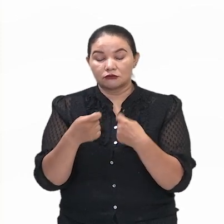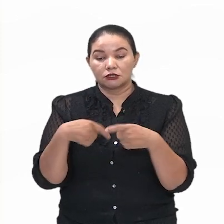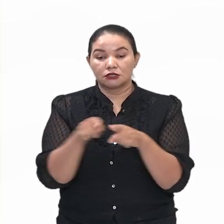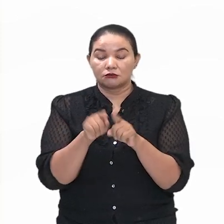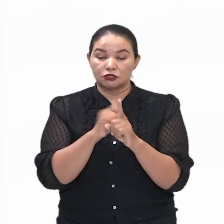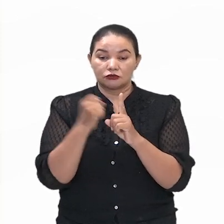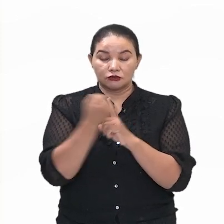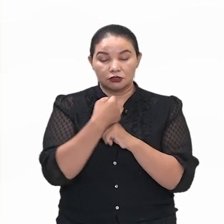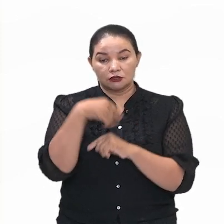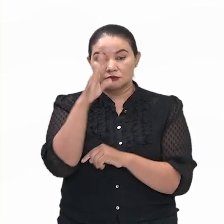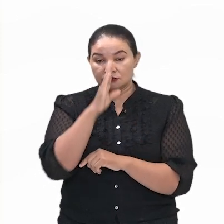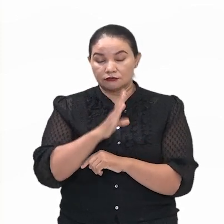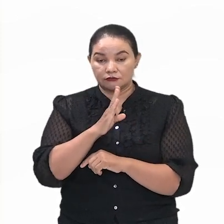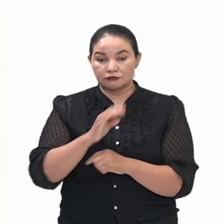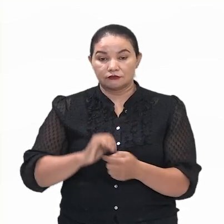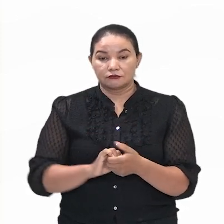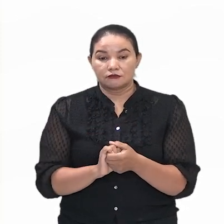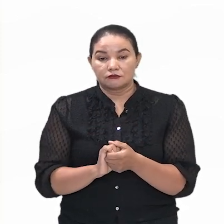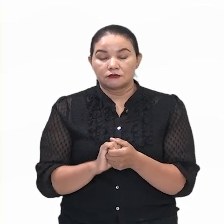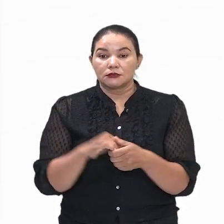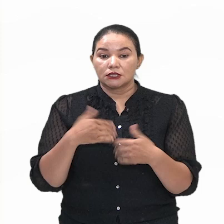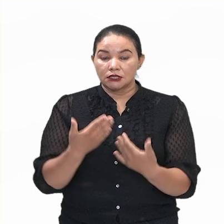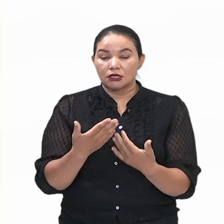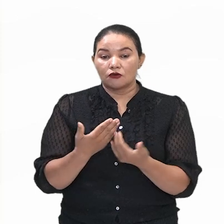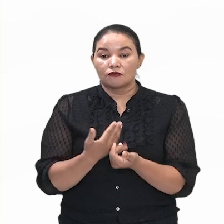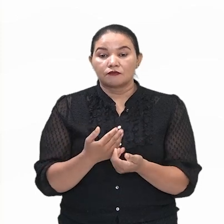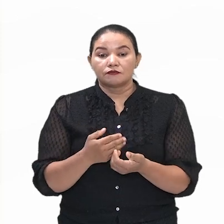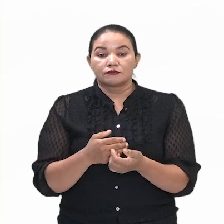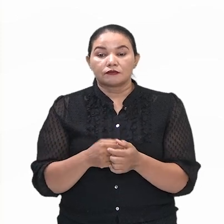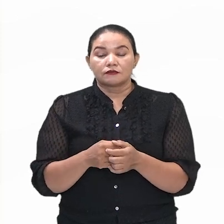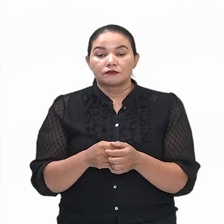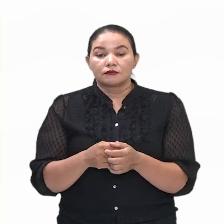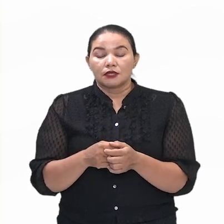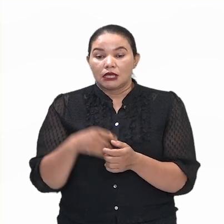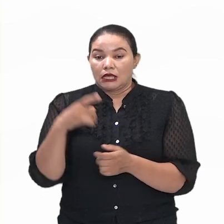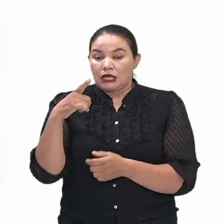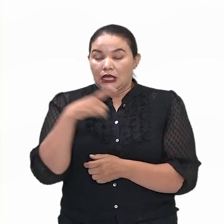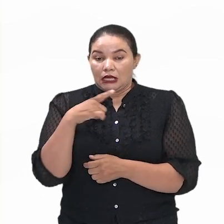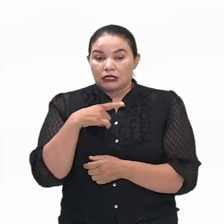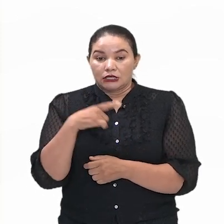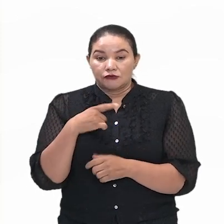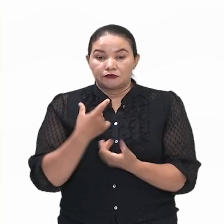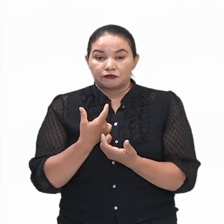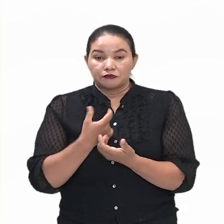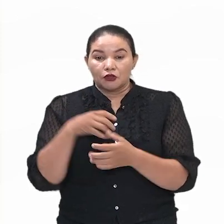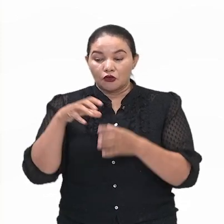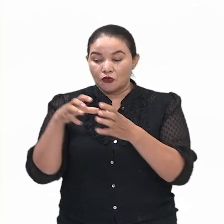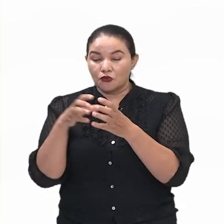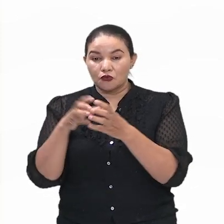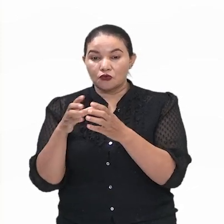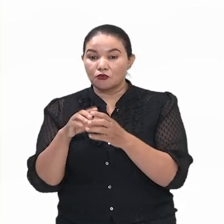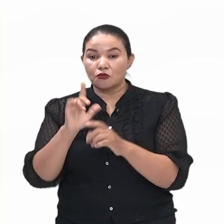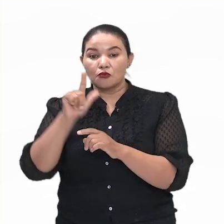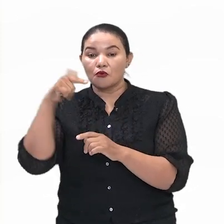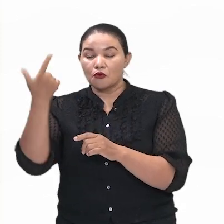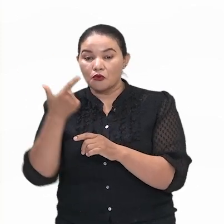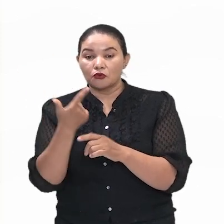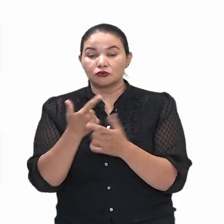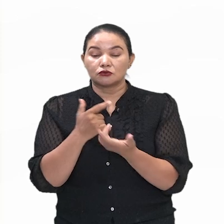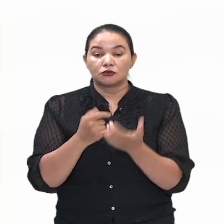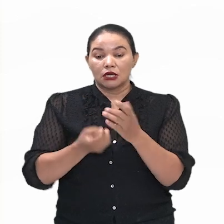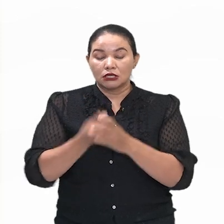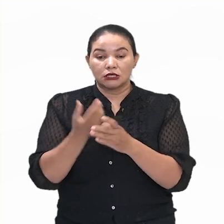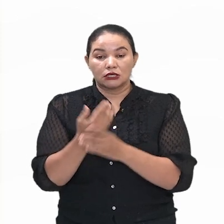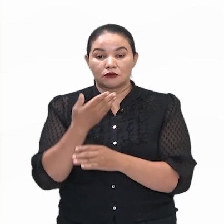no Brasil. Então, à medida em que houver a concorrência internacional, a